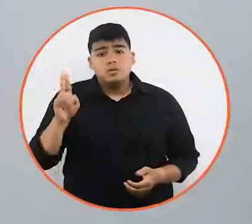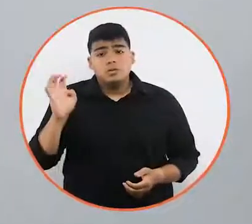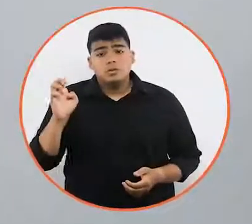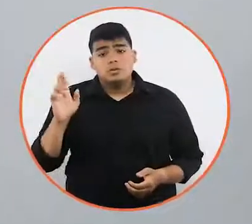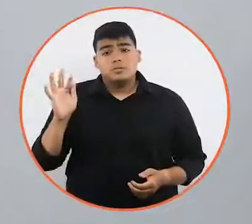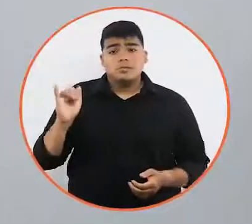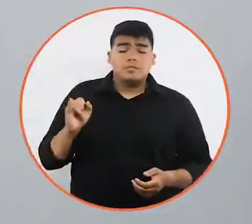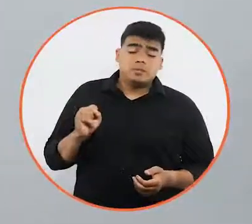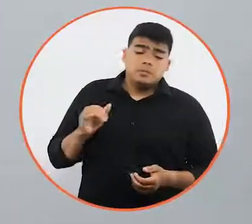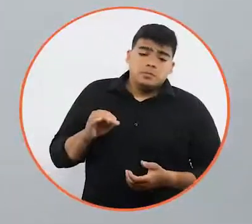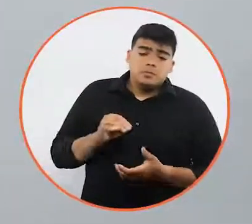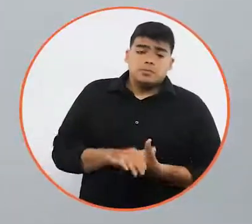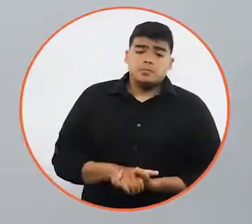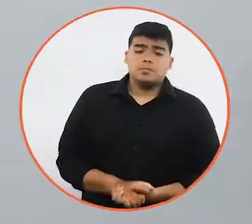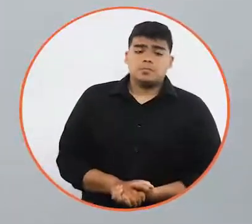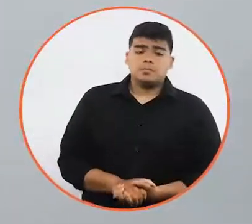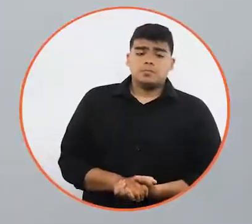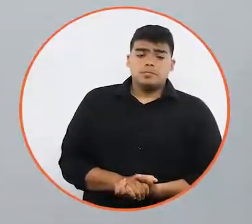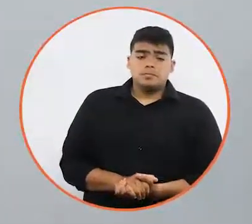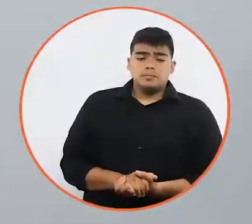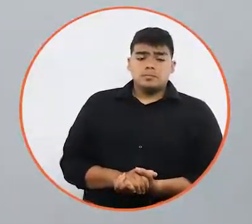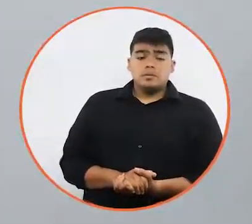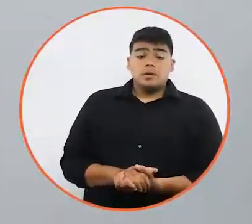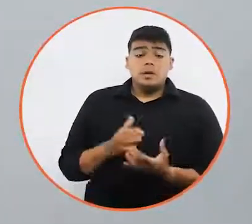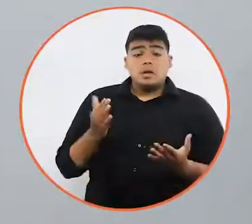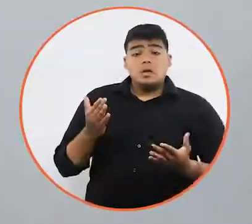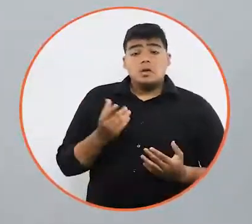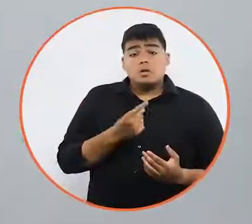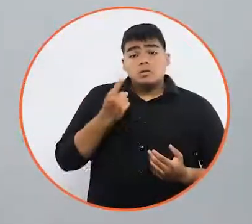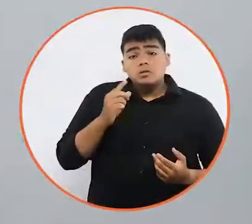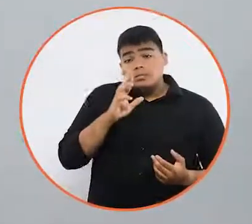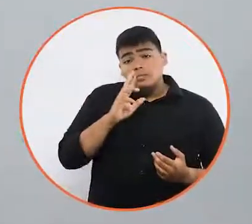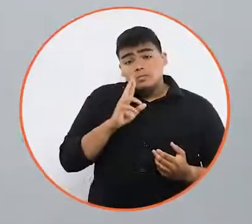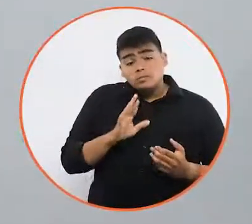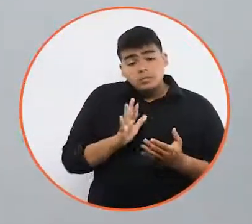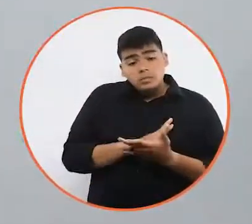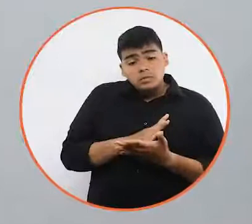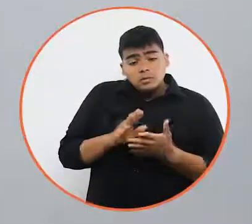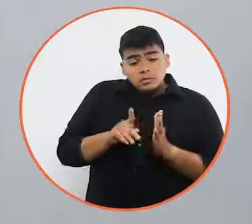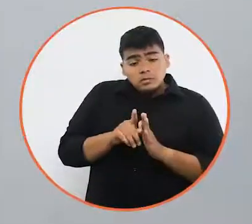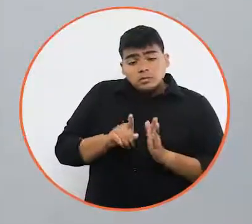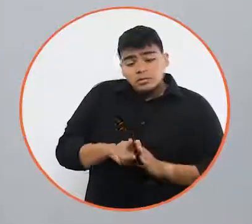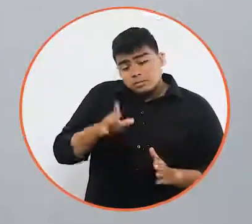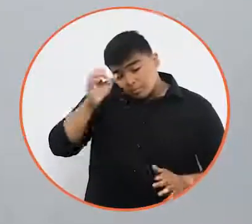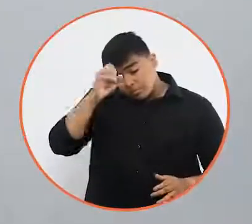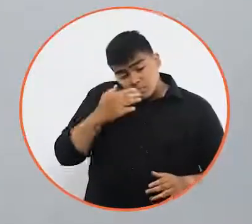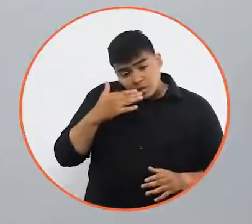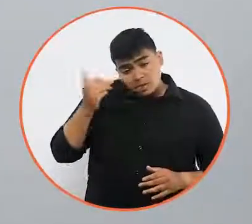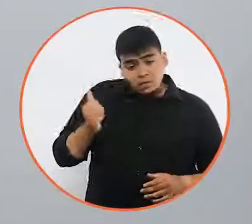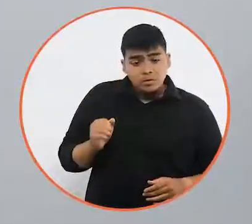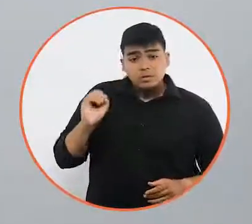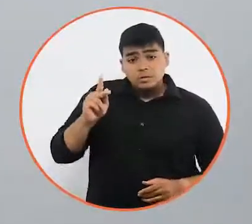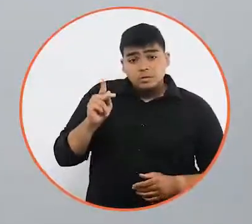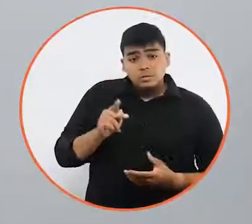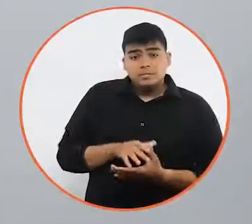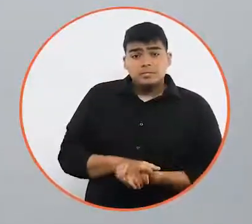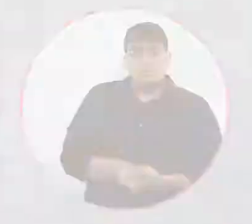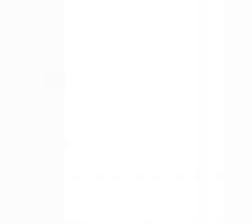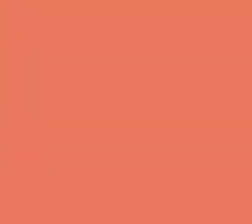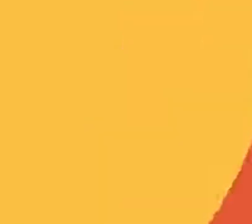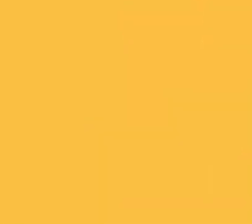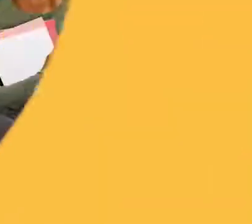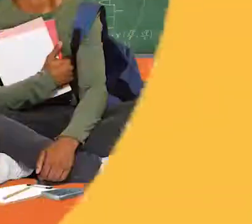chamamos de eufemismo. Ok? Agora nós iremos responder algumas questões, né? Para reforçar tudo que vimos nessa aula. Ok, pessoal?